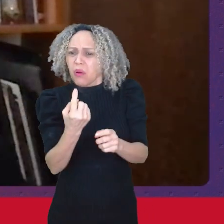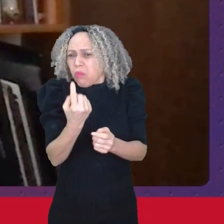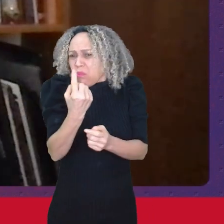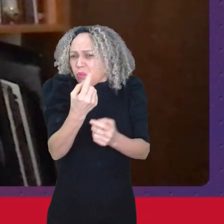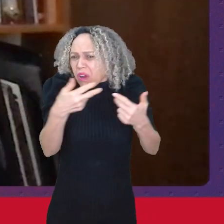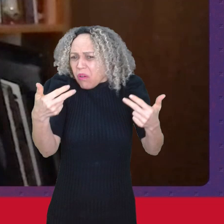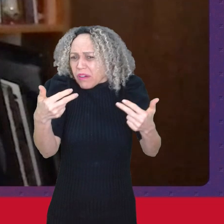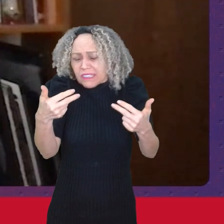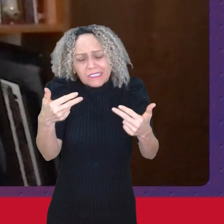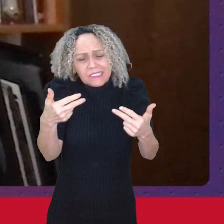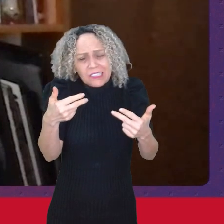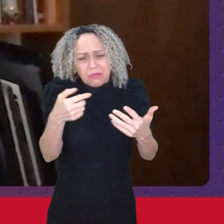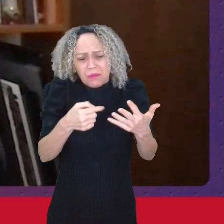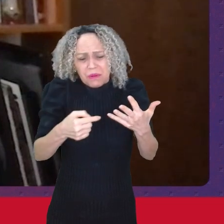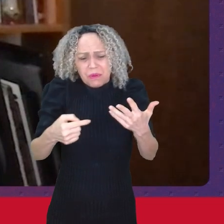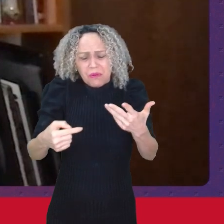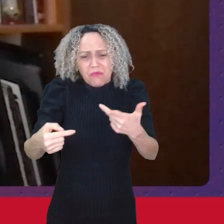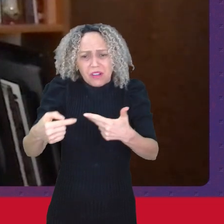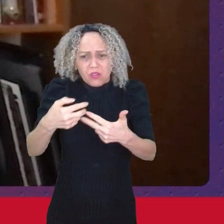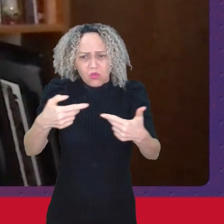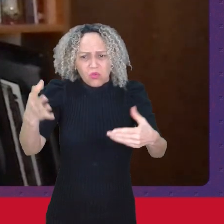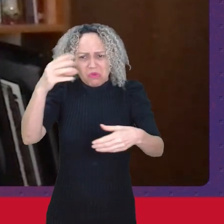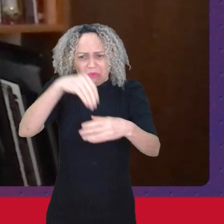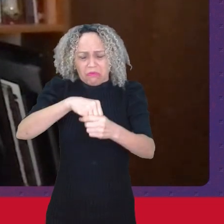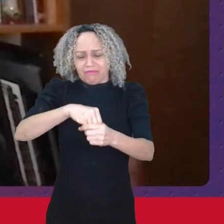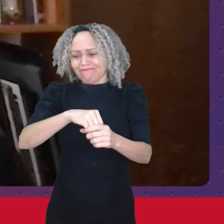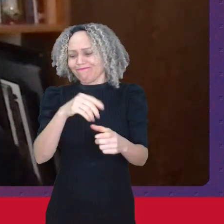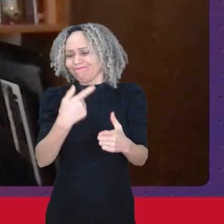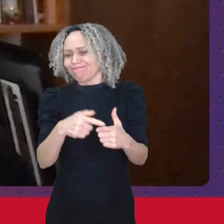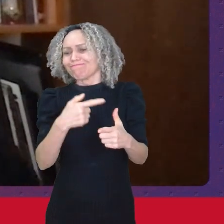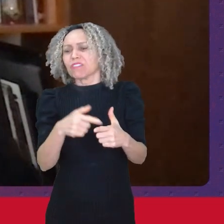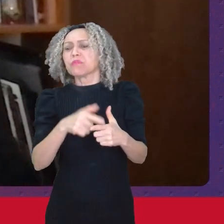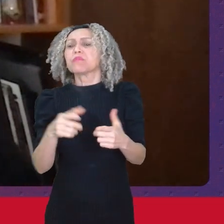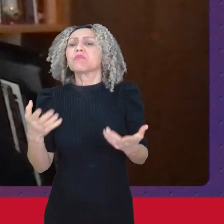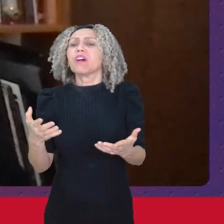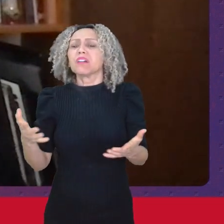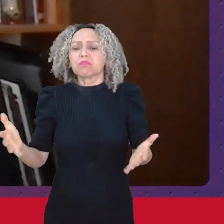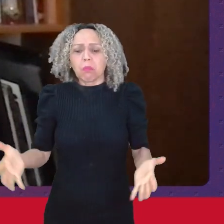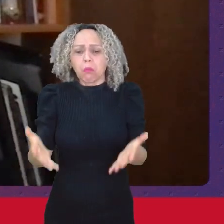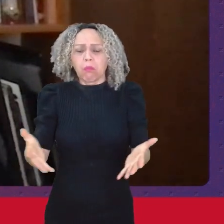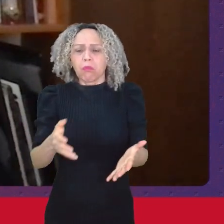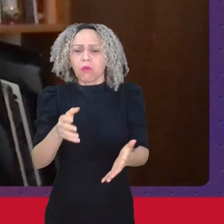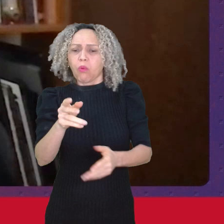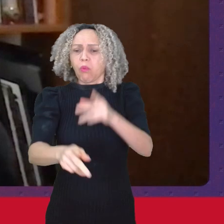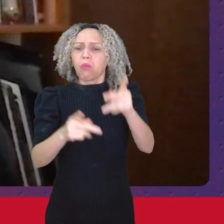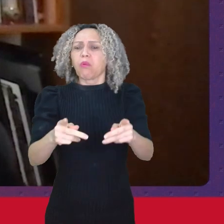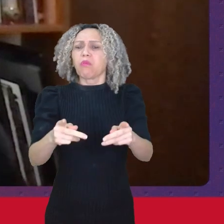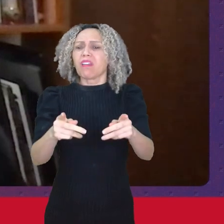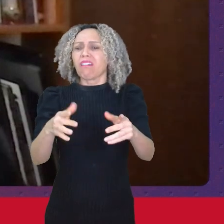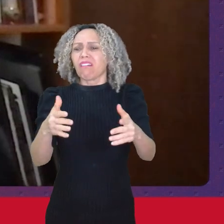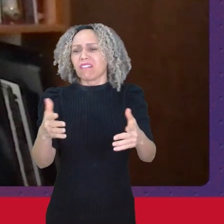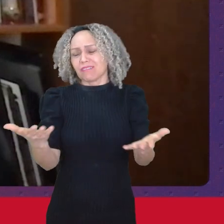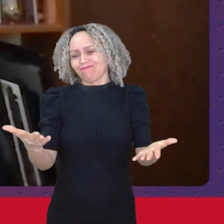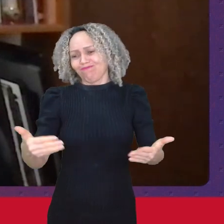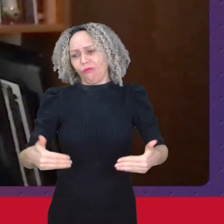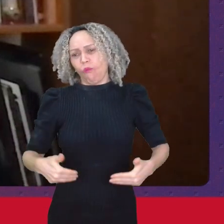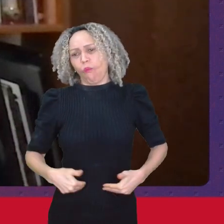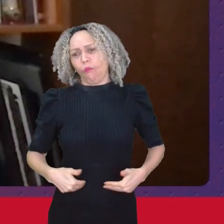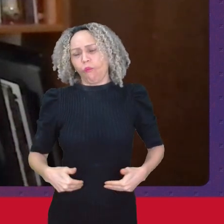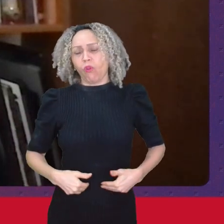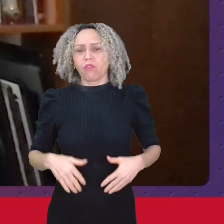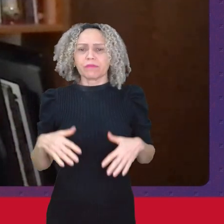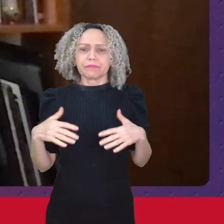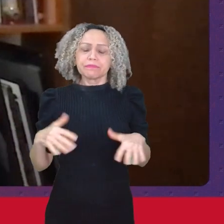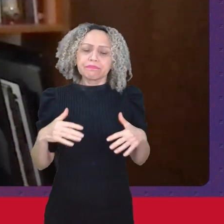conjunto complexo de problemas que leva a população a uma situação de fome. E,